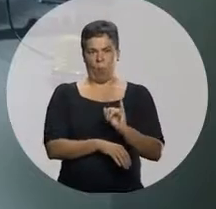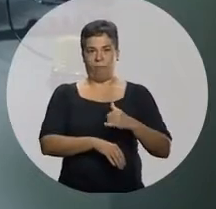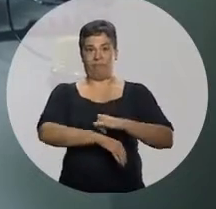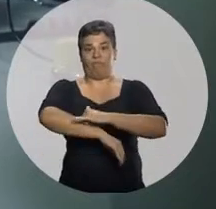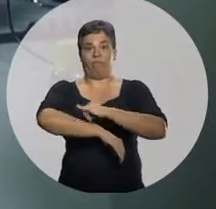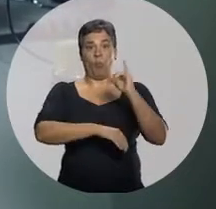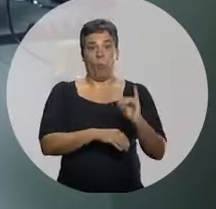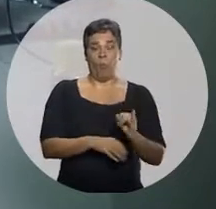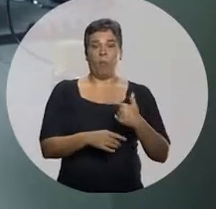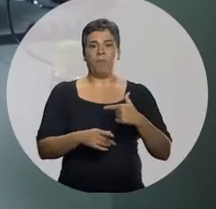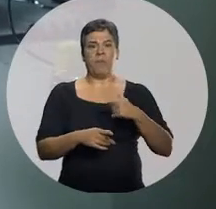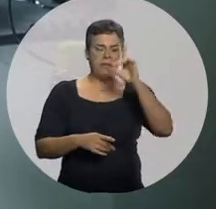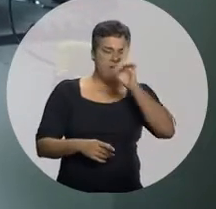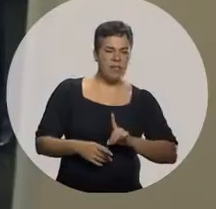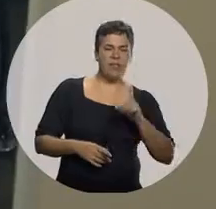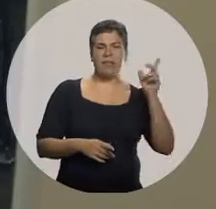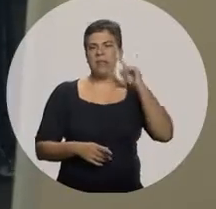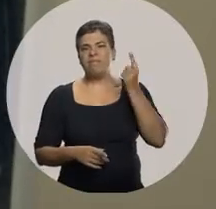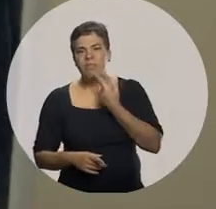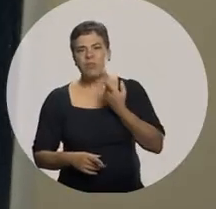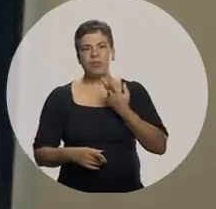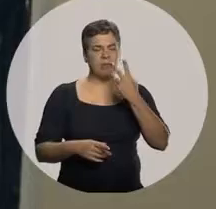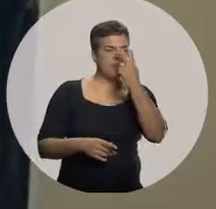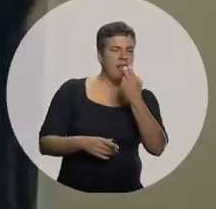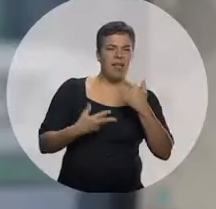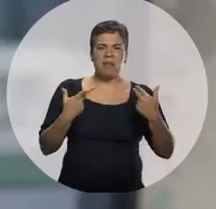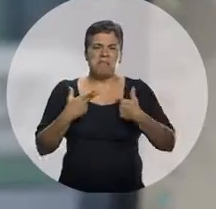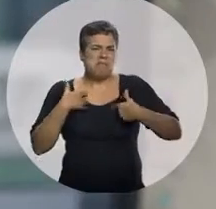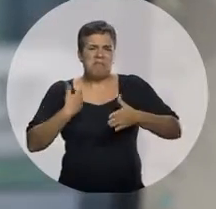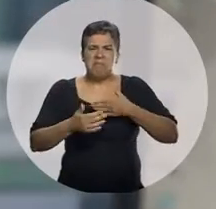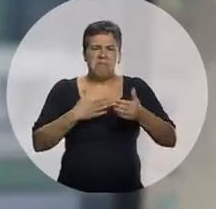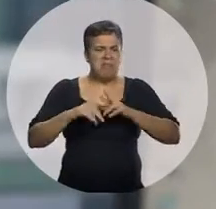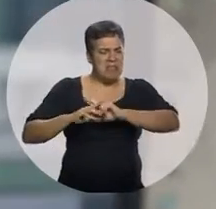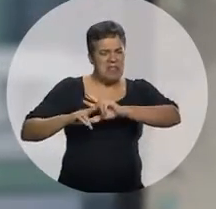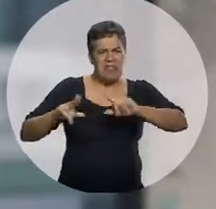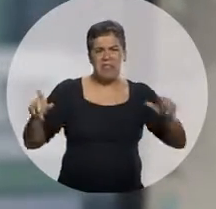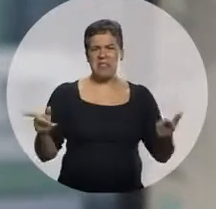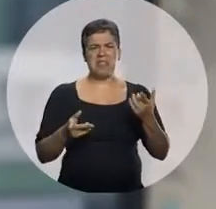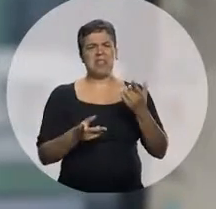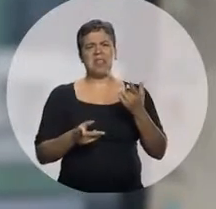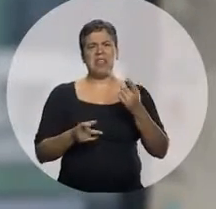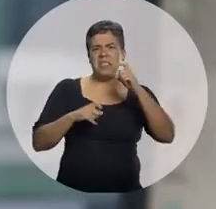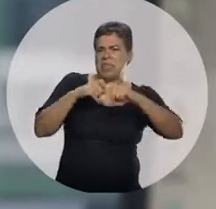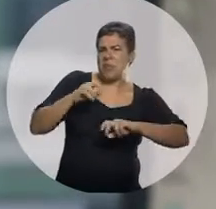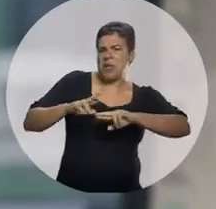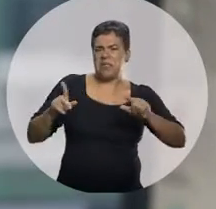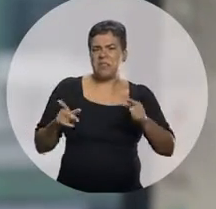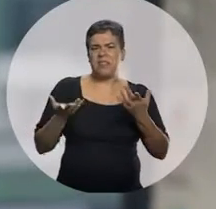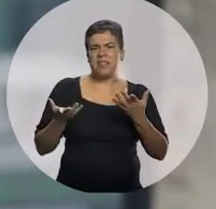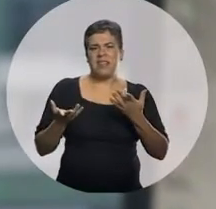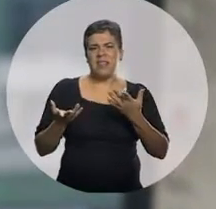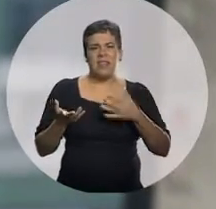magras, com deficiência auditiva, com deficiência física, pessoas transgêneras no mercado de trabalho. A diversidade e a